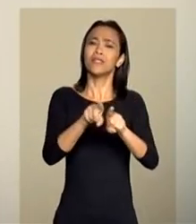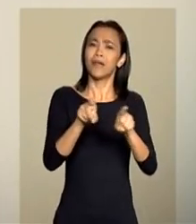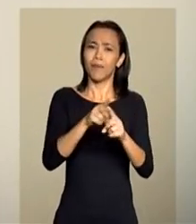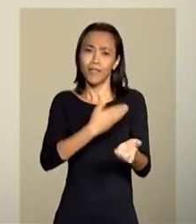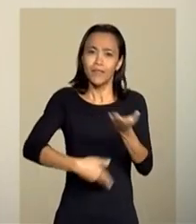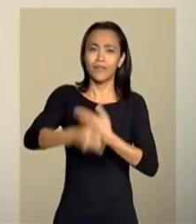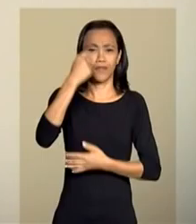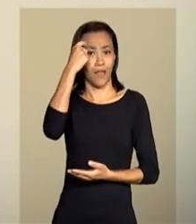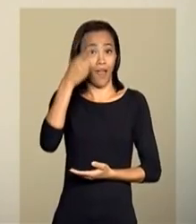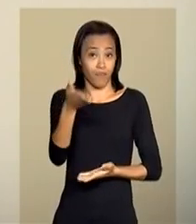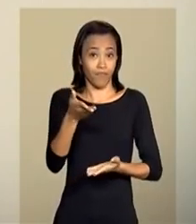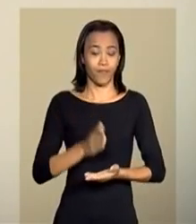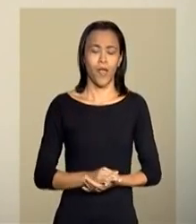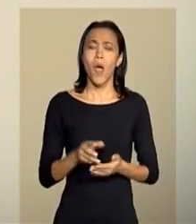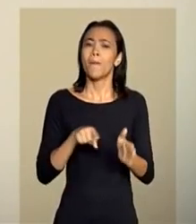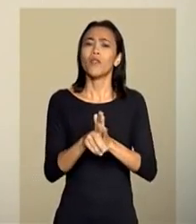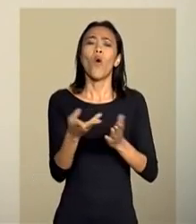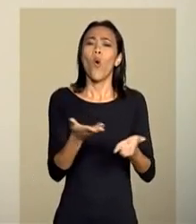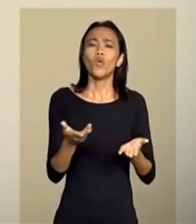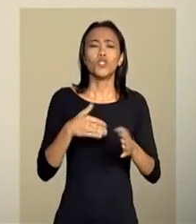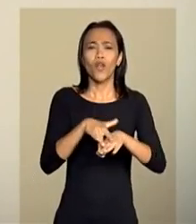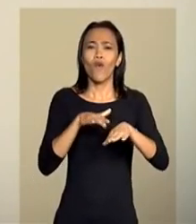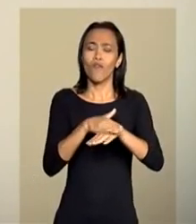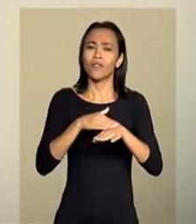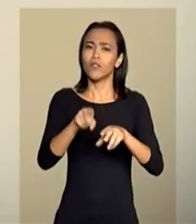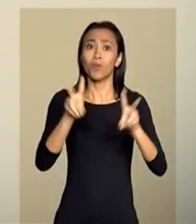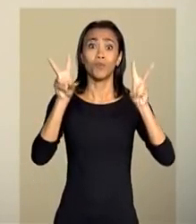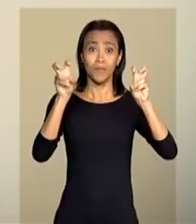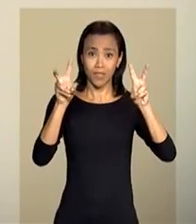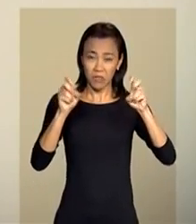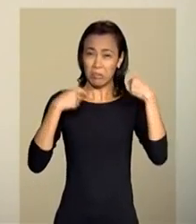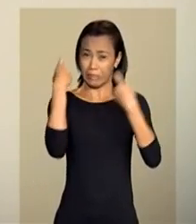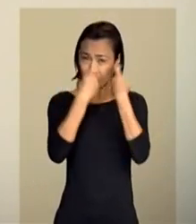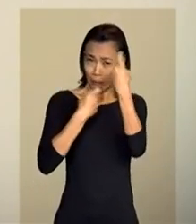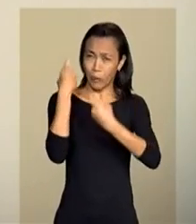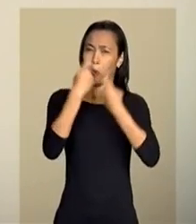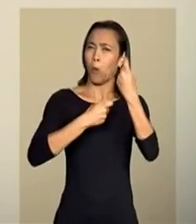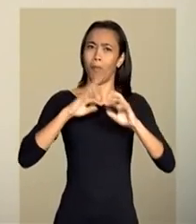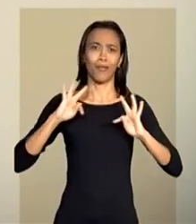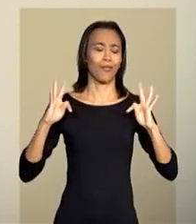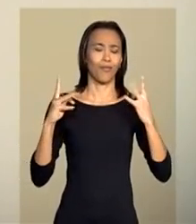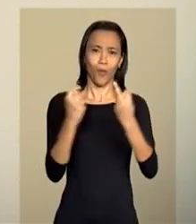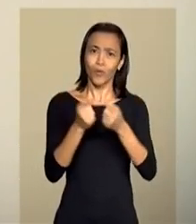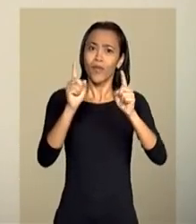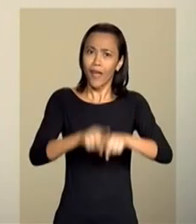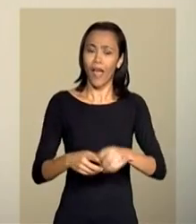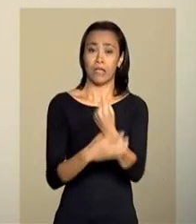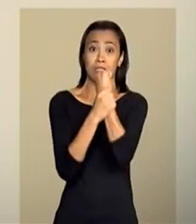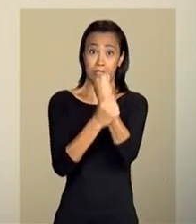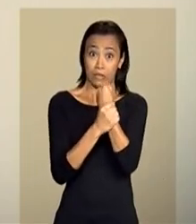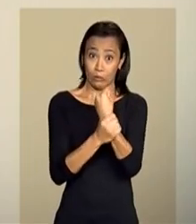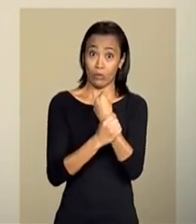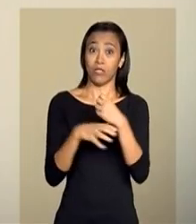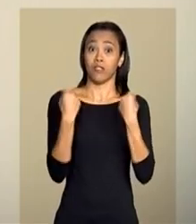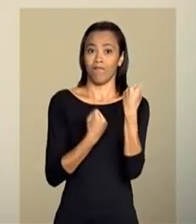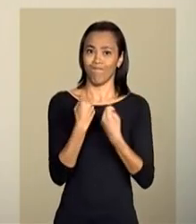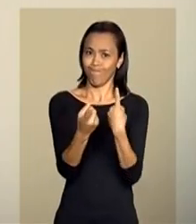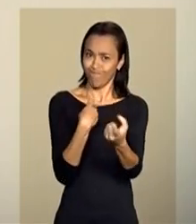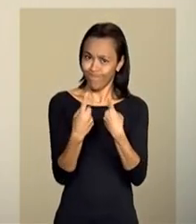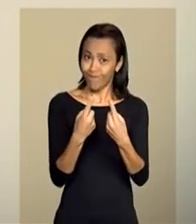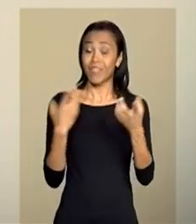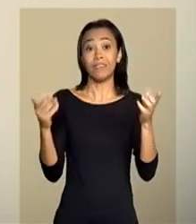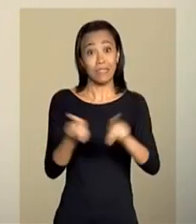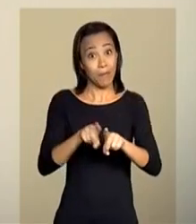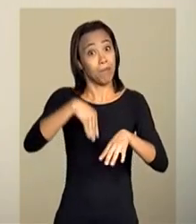ideia com você presidenta Hoje eu queria conversar com a senhora sobre um tema que preocupa muito a todos nós que é a segurança no trânsito ainda